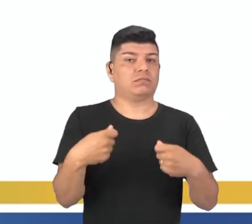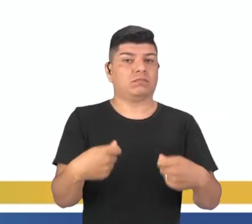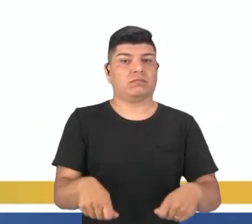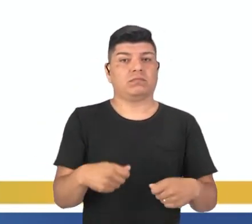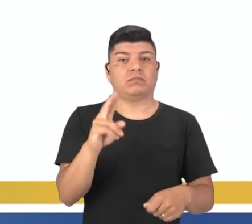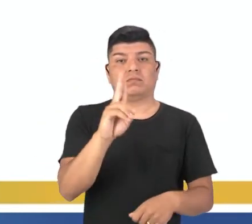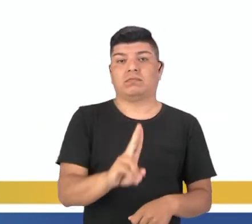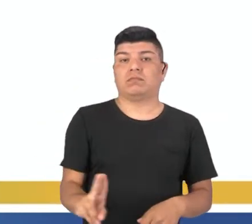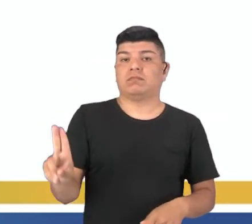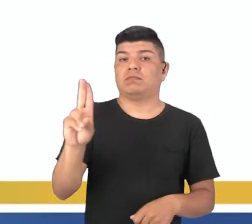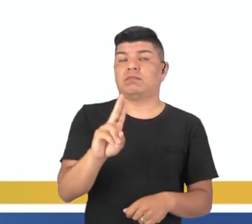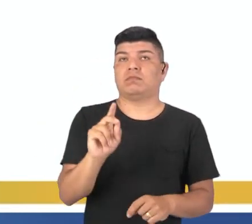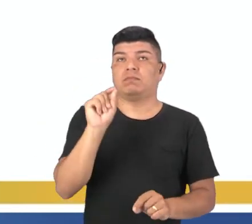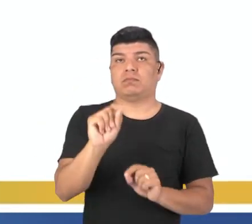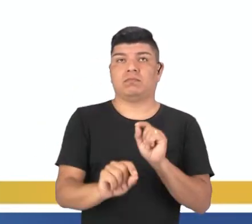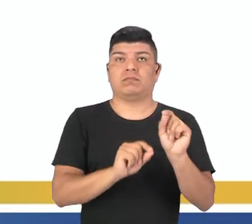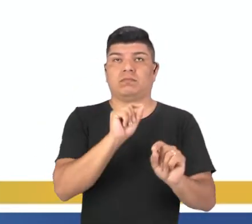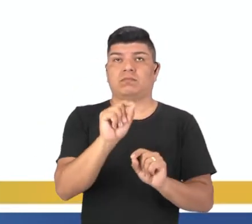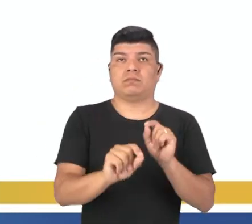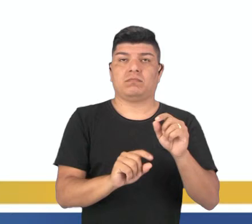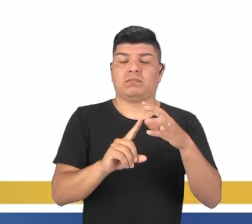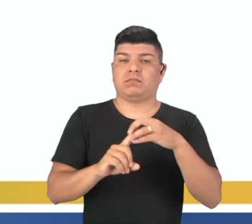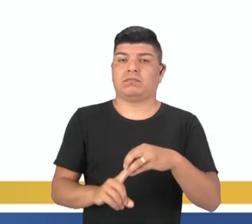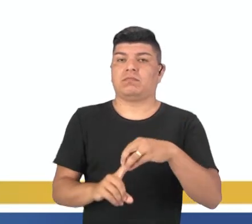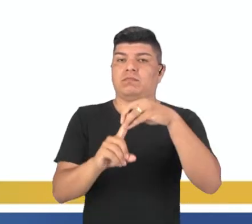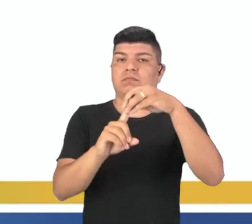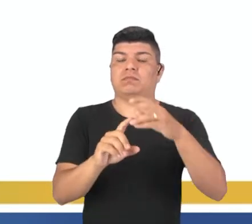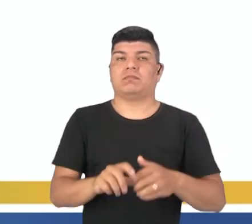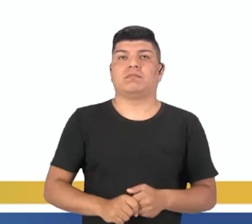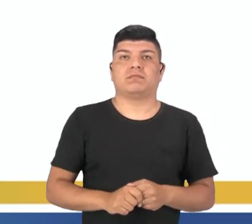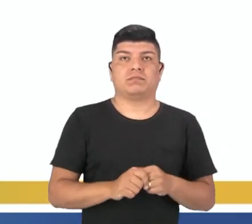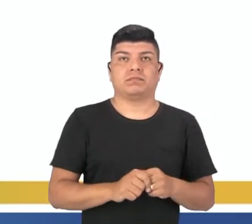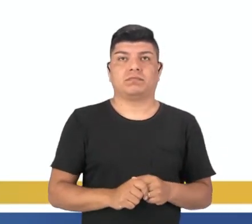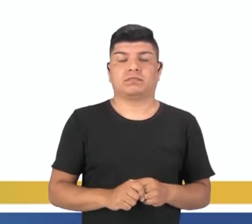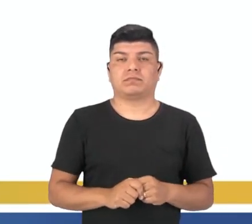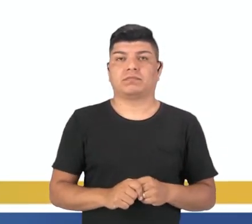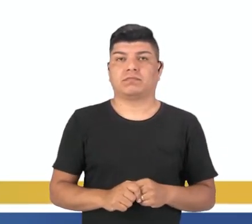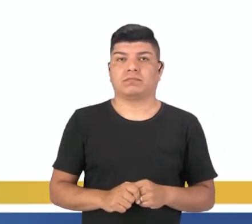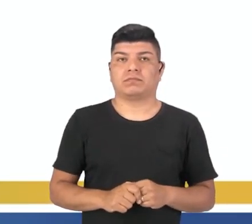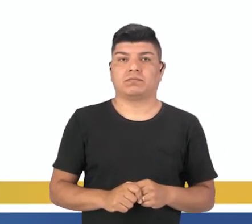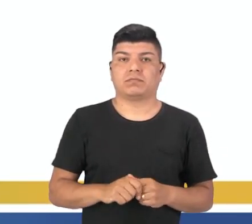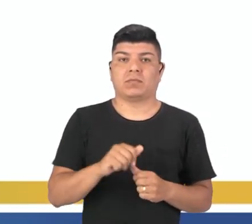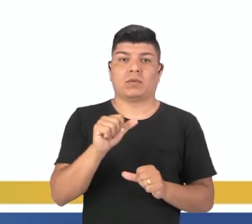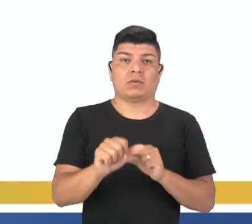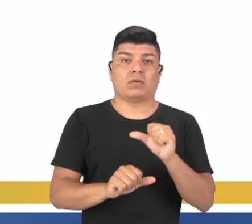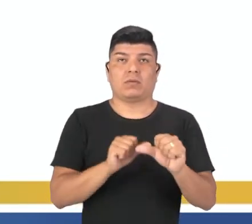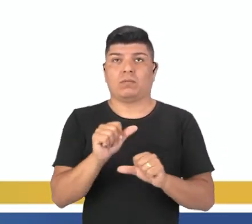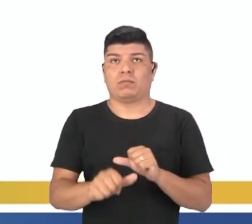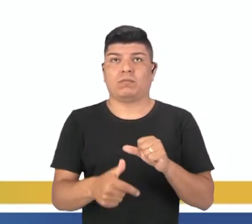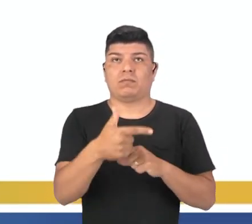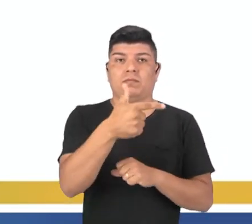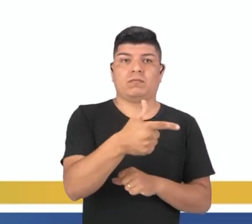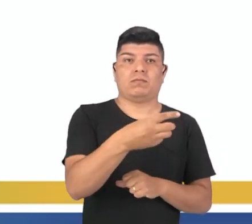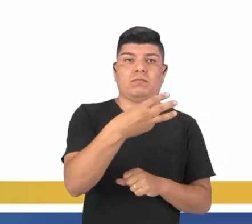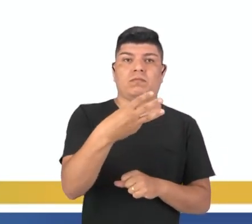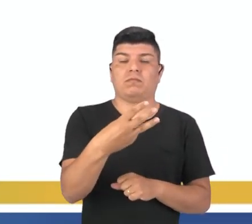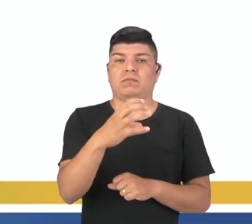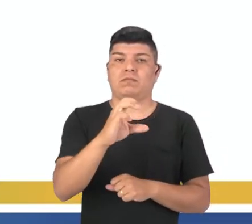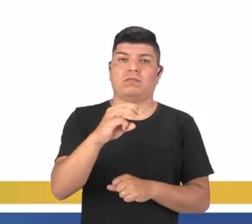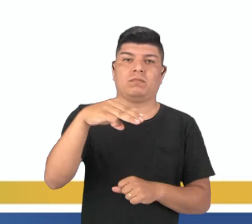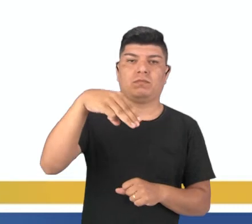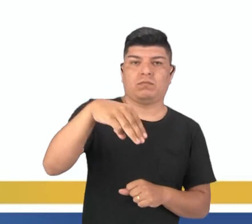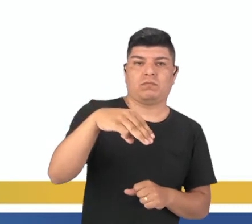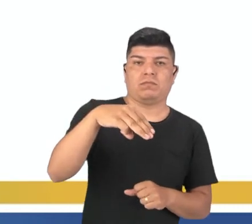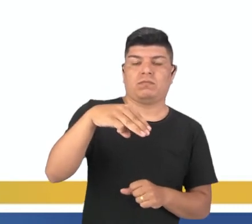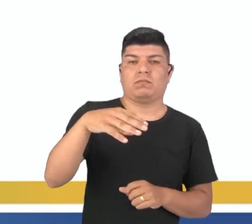precisar trabalhar com esta unidade. Então, convertendo 23 centímetros em